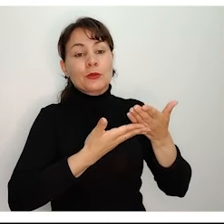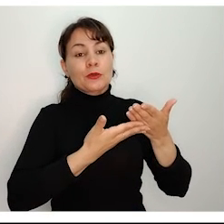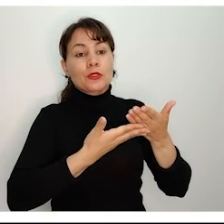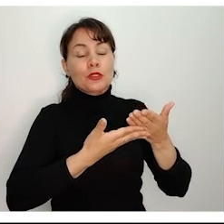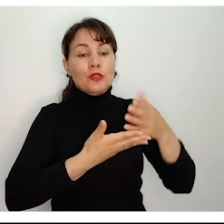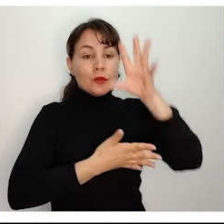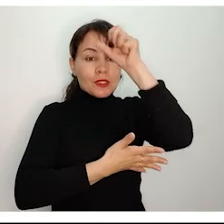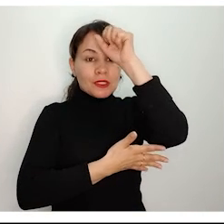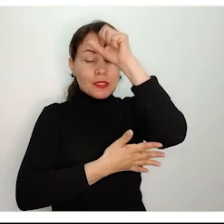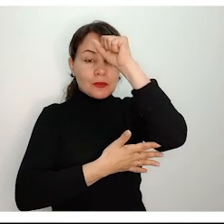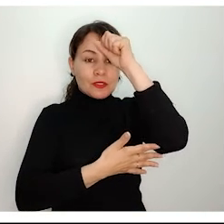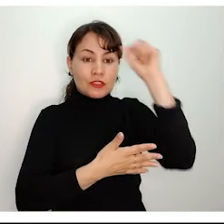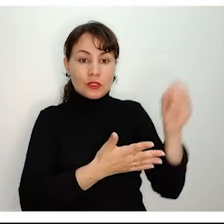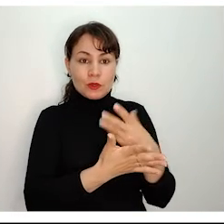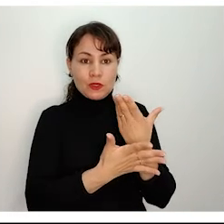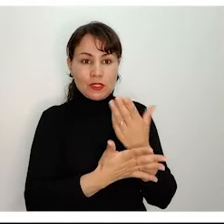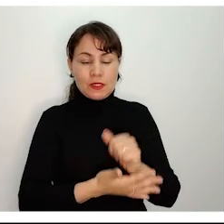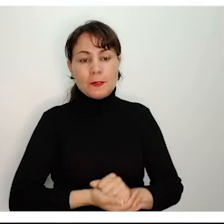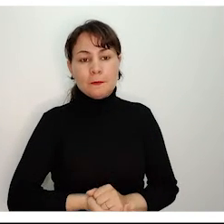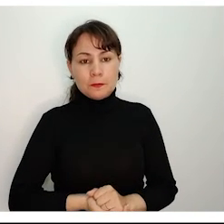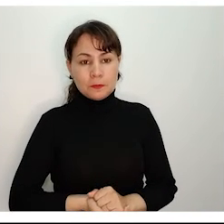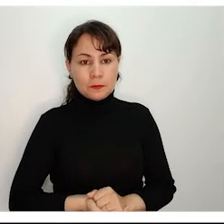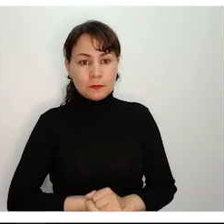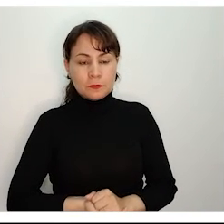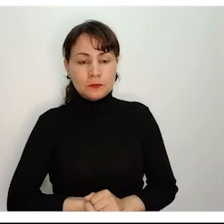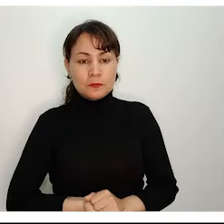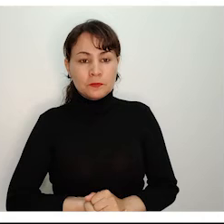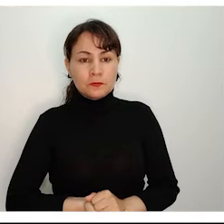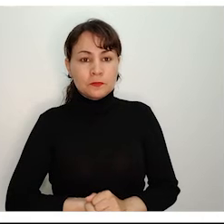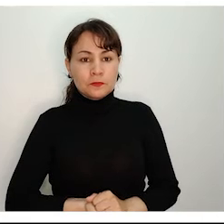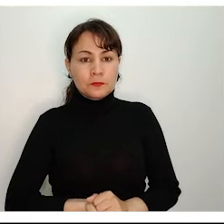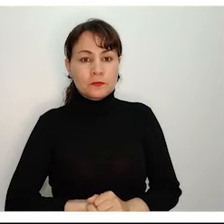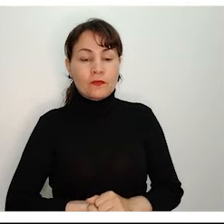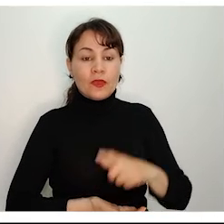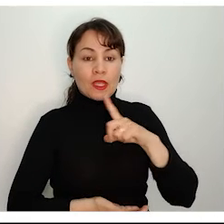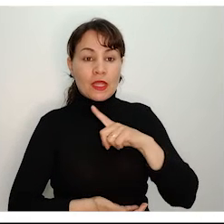esforço para que essa aprendizagem aconteça.